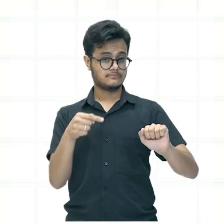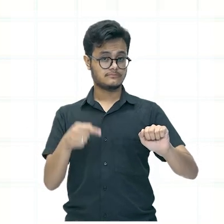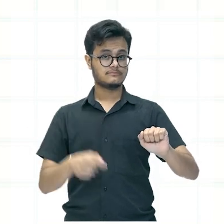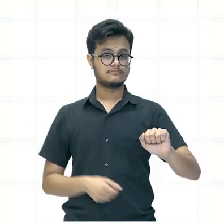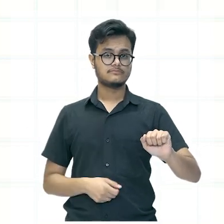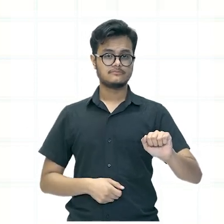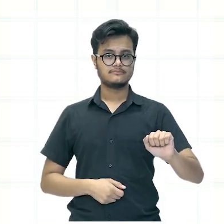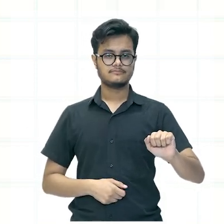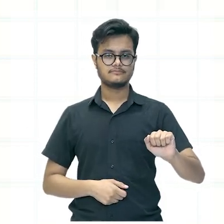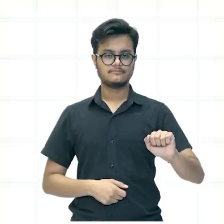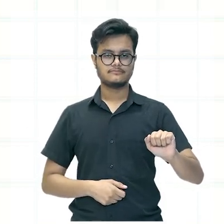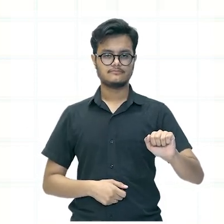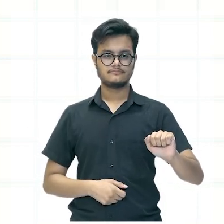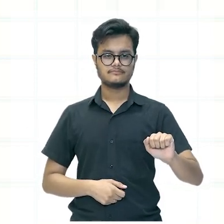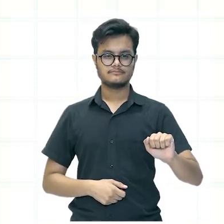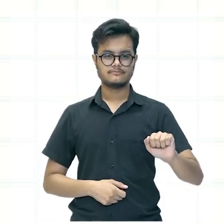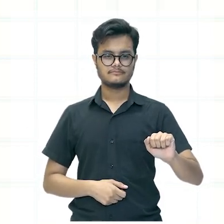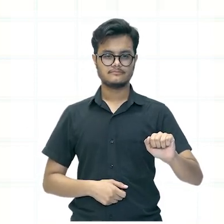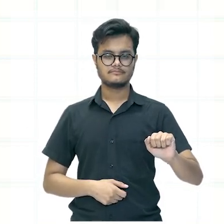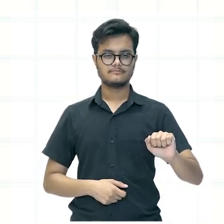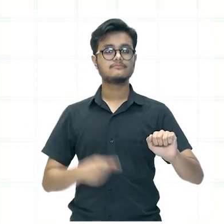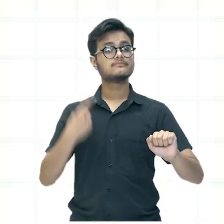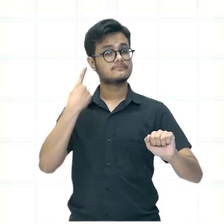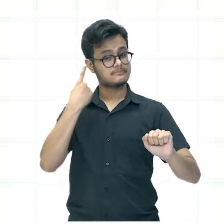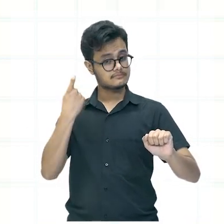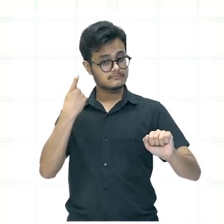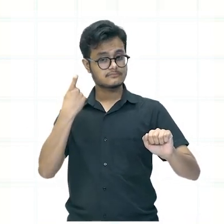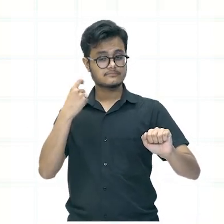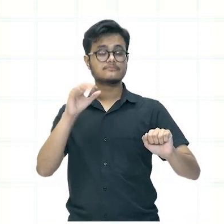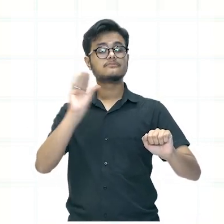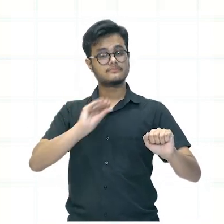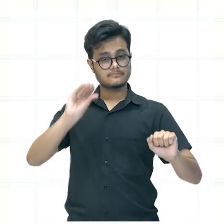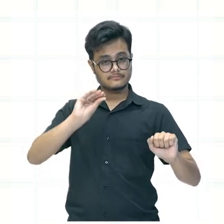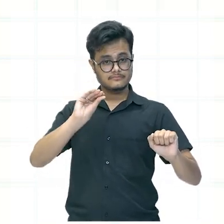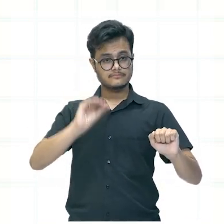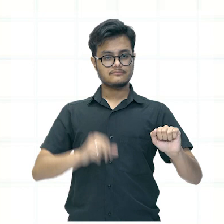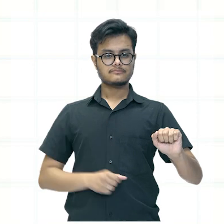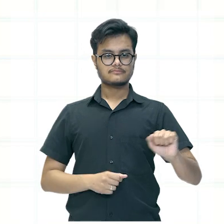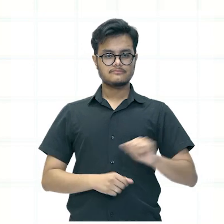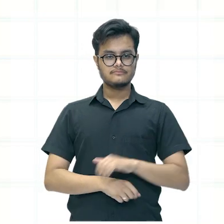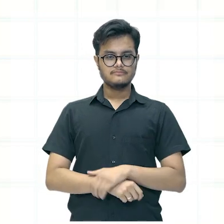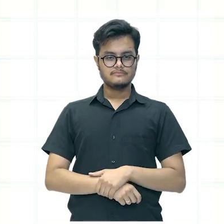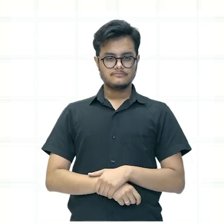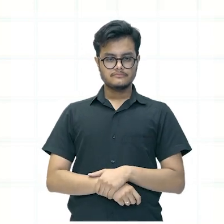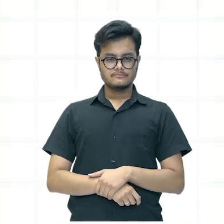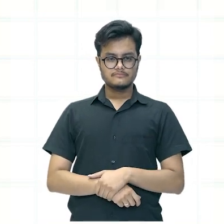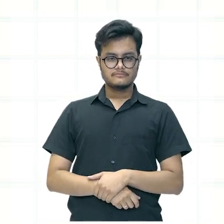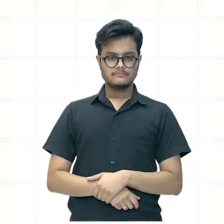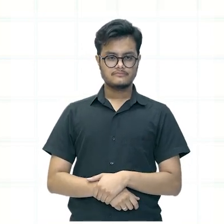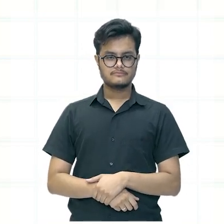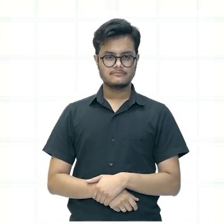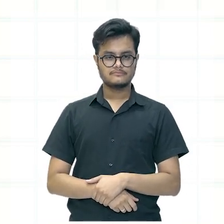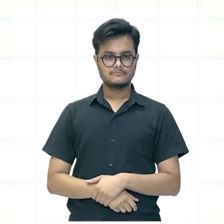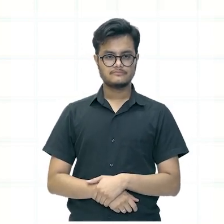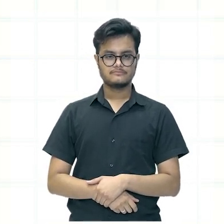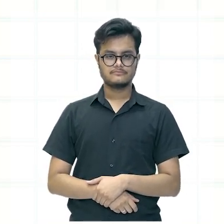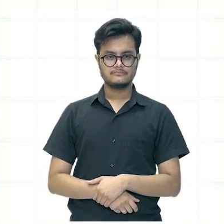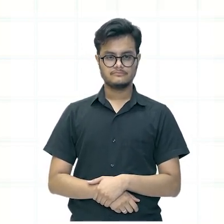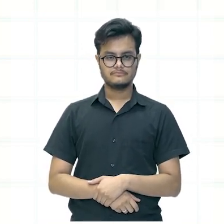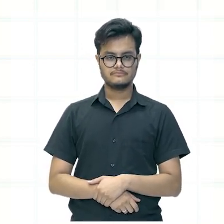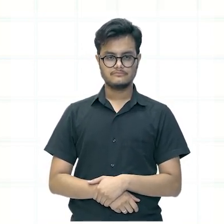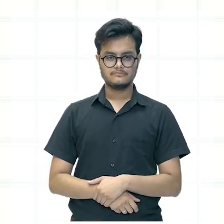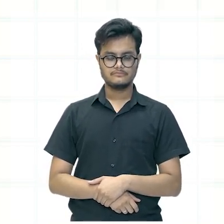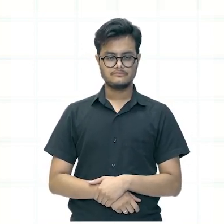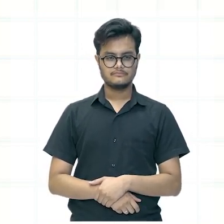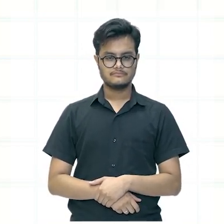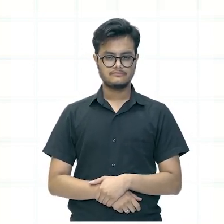tá? Lembra que a gente está falando de som, tá, gente? Olha aqui. Esta palavra iwi.